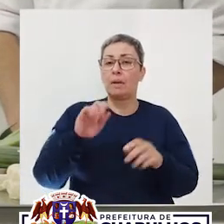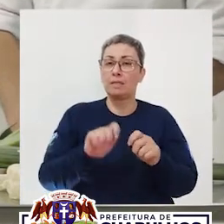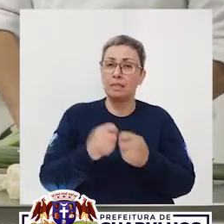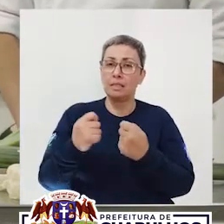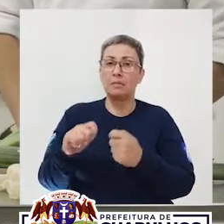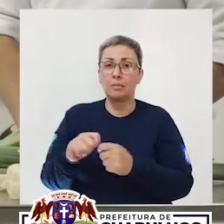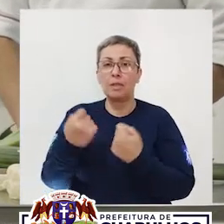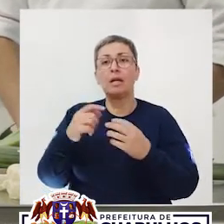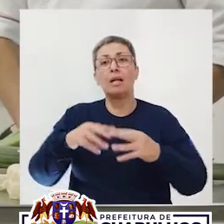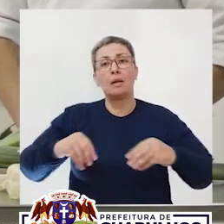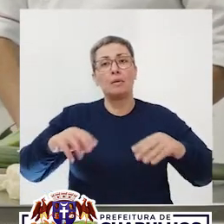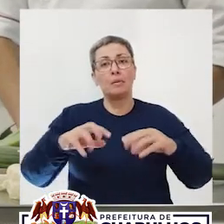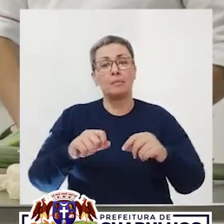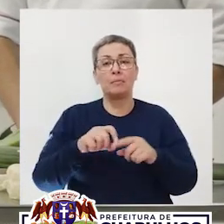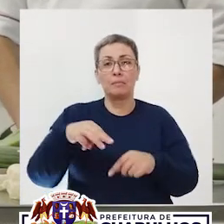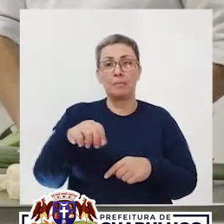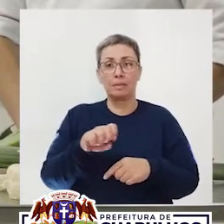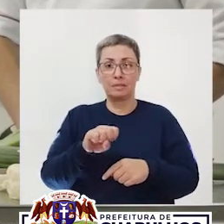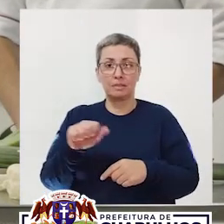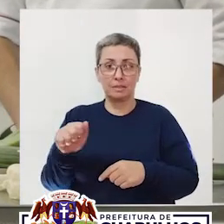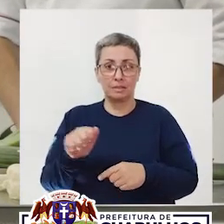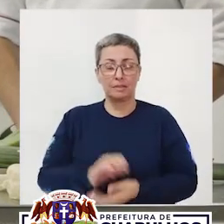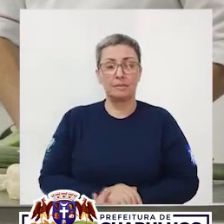mais quebradiça vai ficar a sua massa.